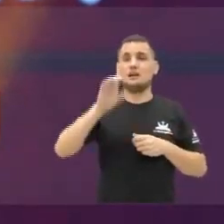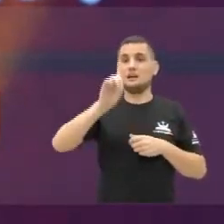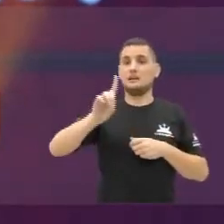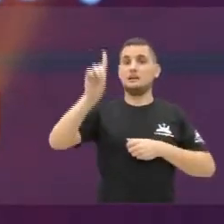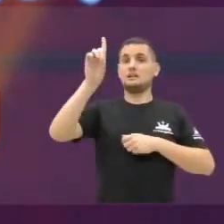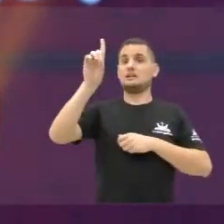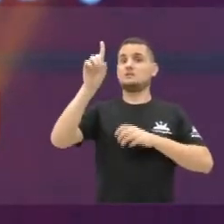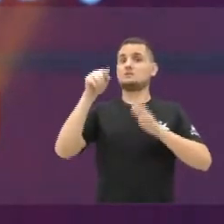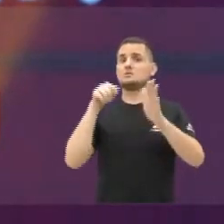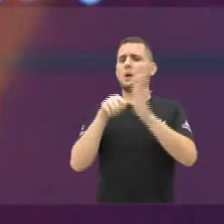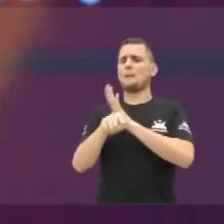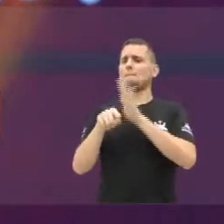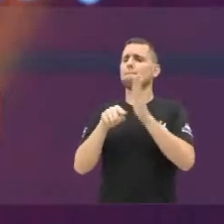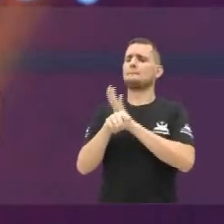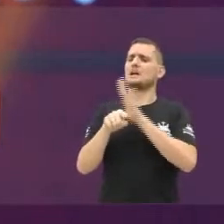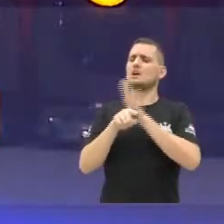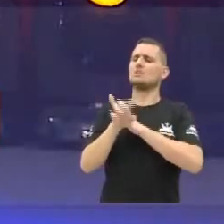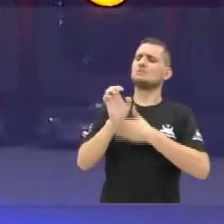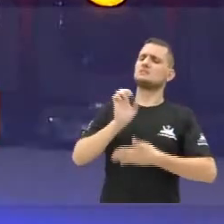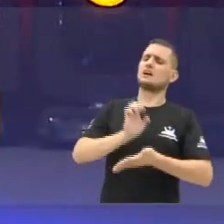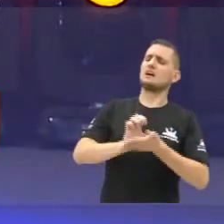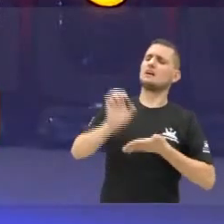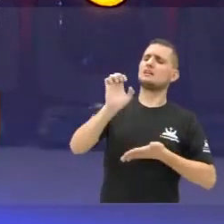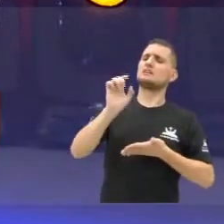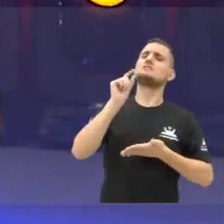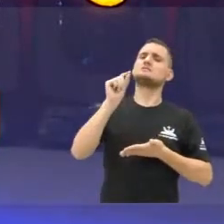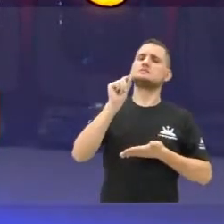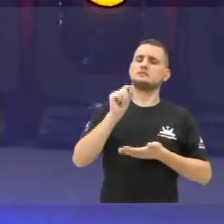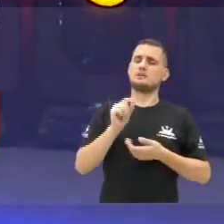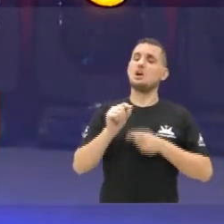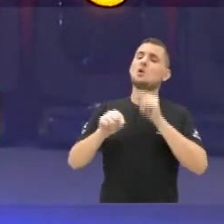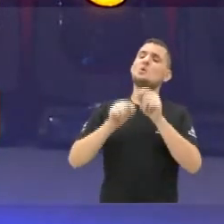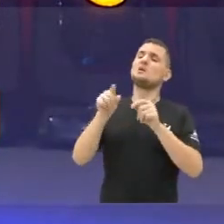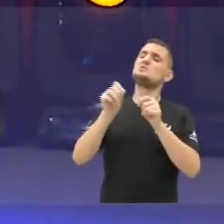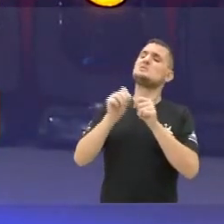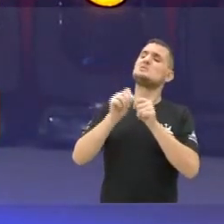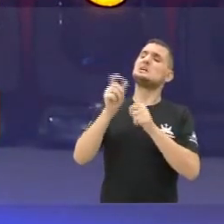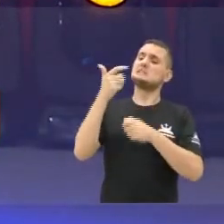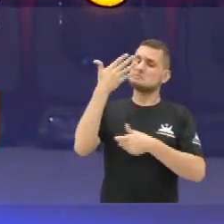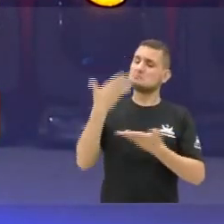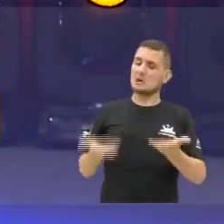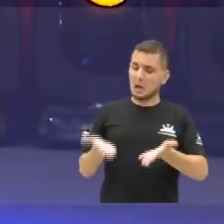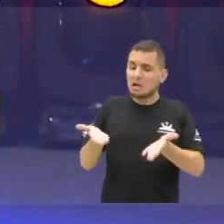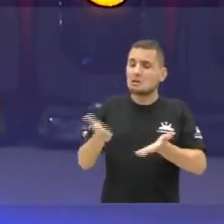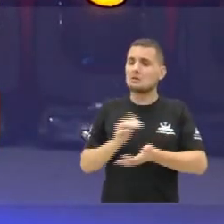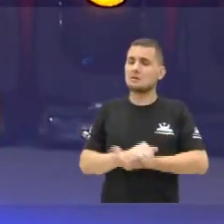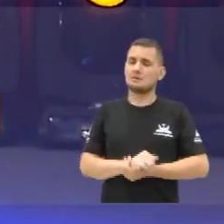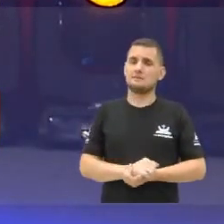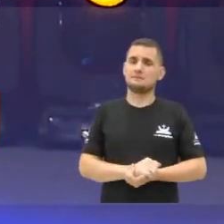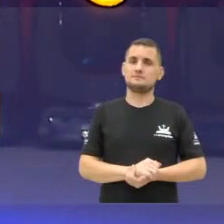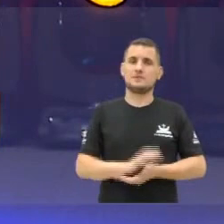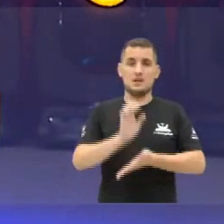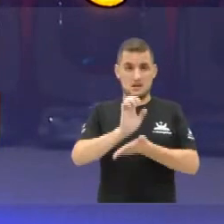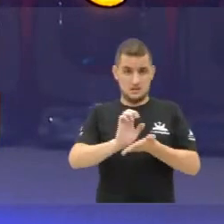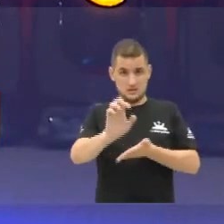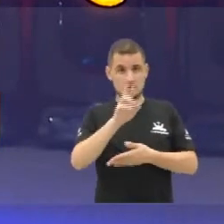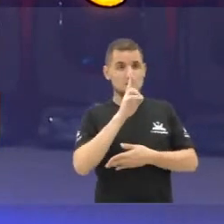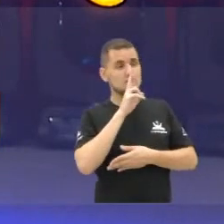pergunta duas vezes para Elias: o que fazes aqui? E Elias